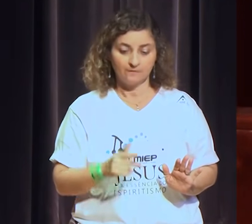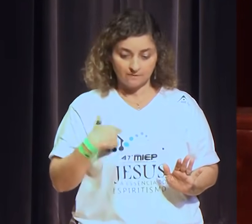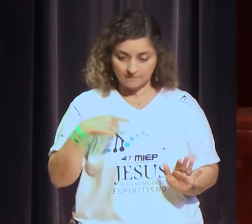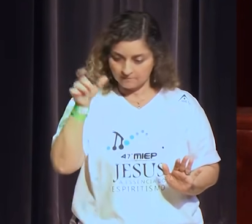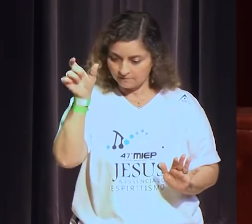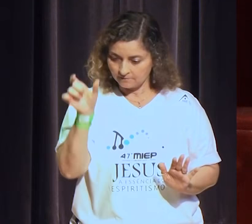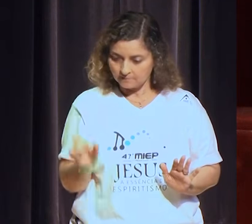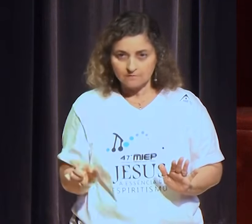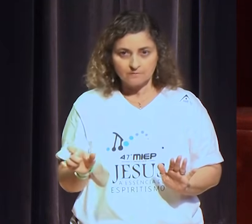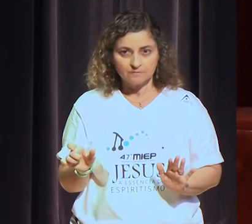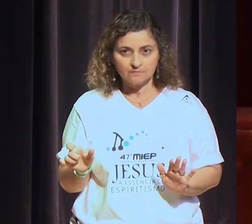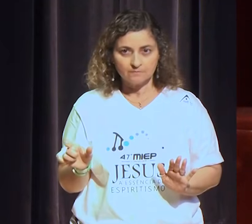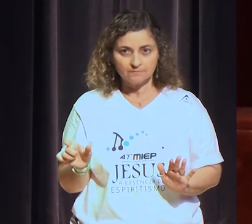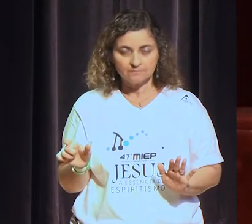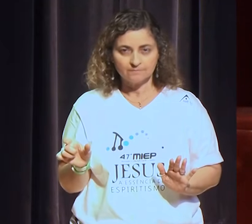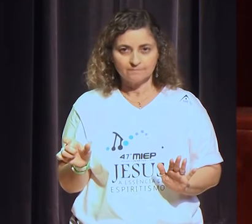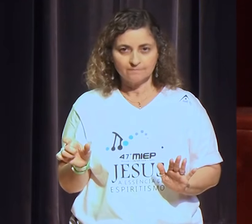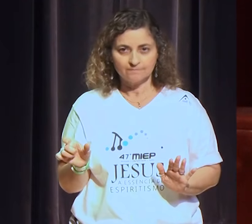E aí,